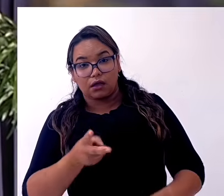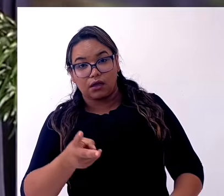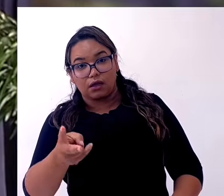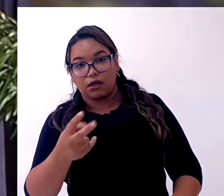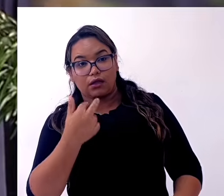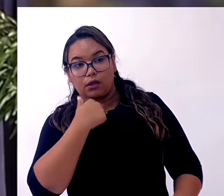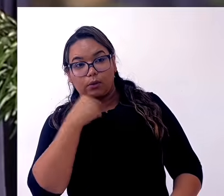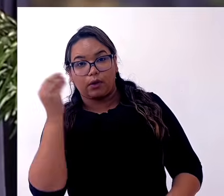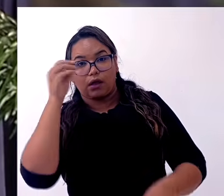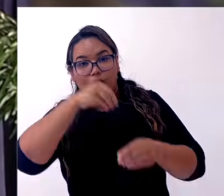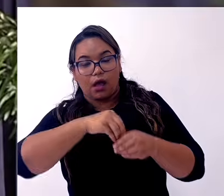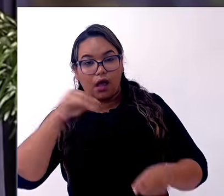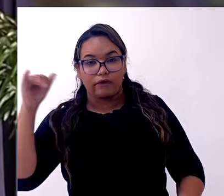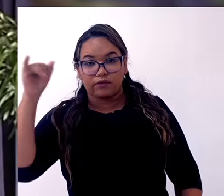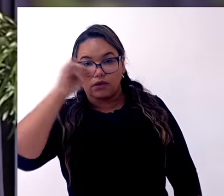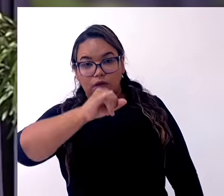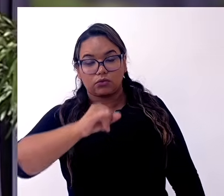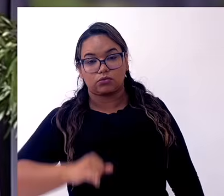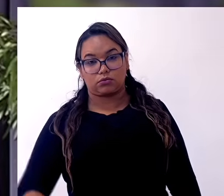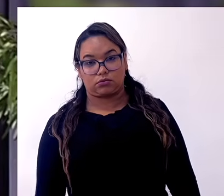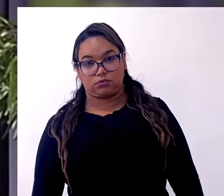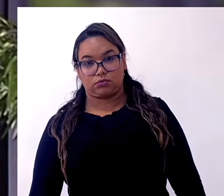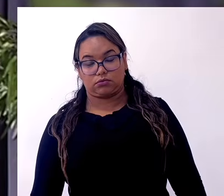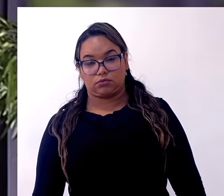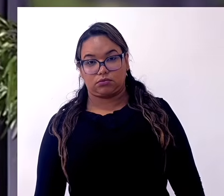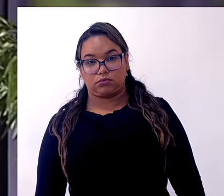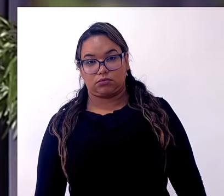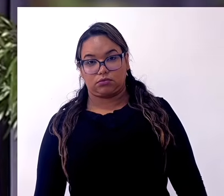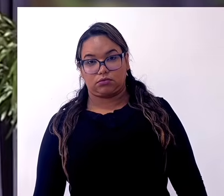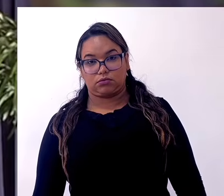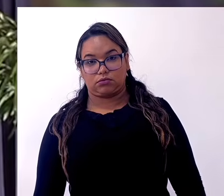Dizem que foi ele que recebeu aula sobre como pilotar o avião.